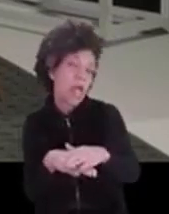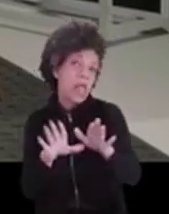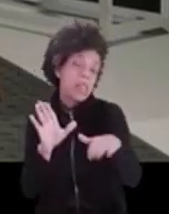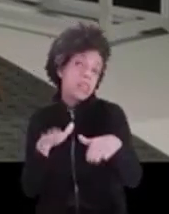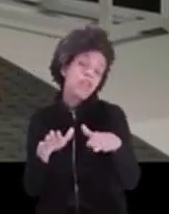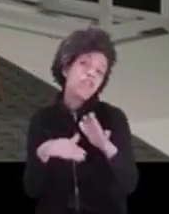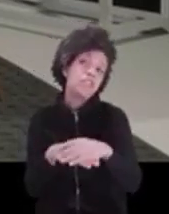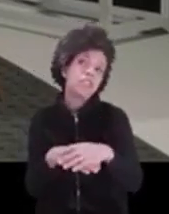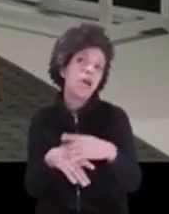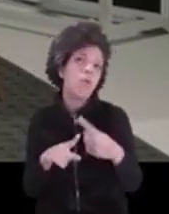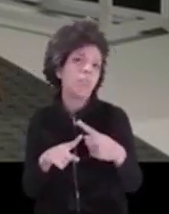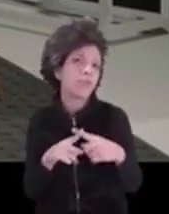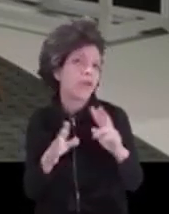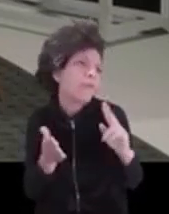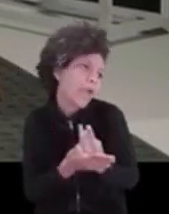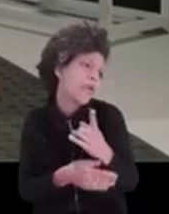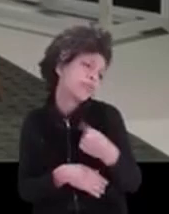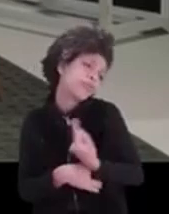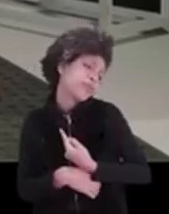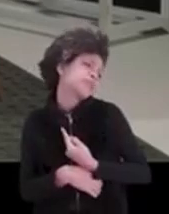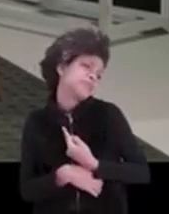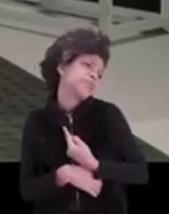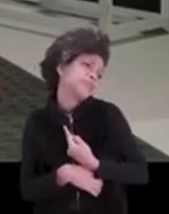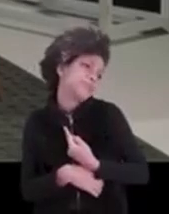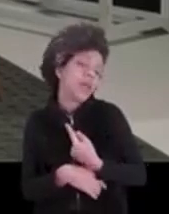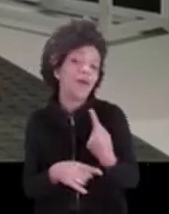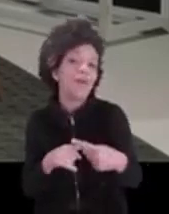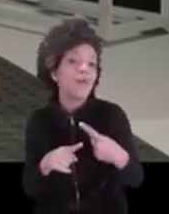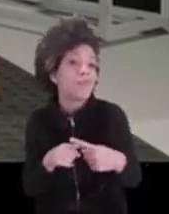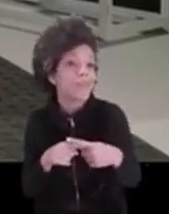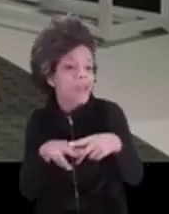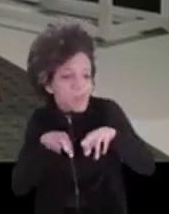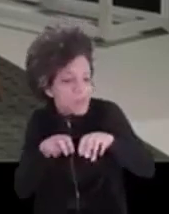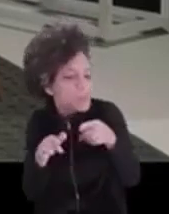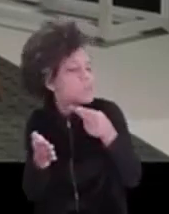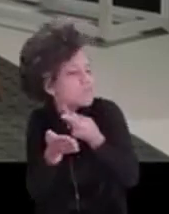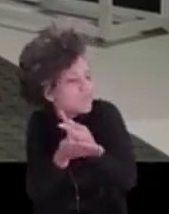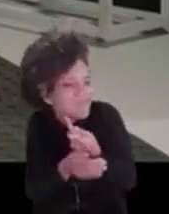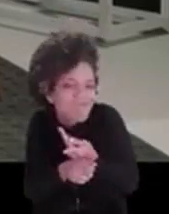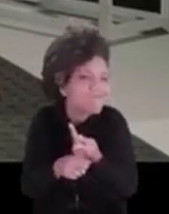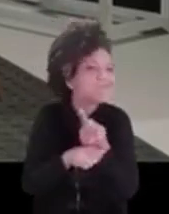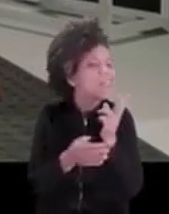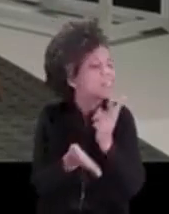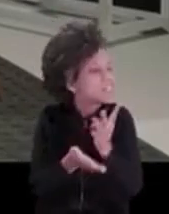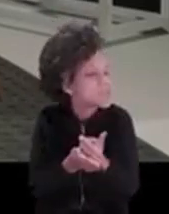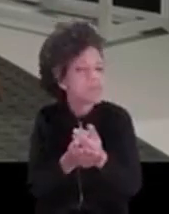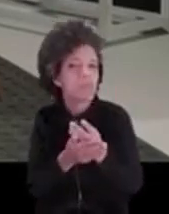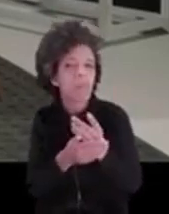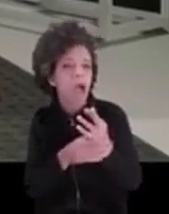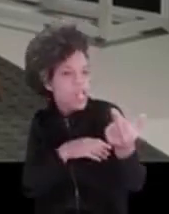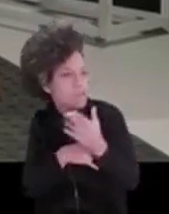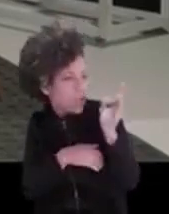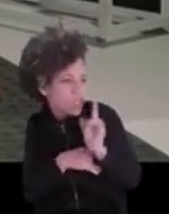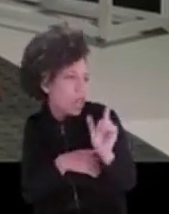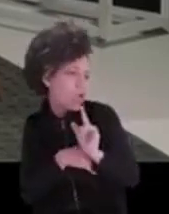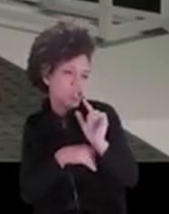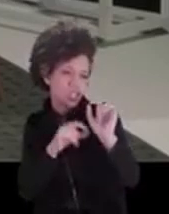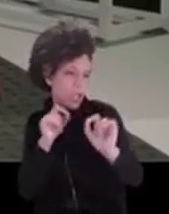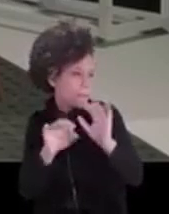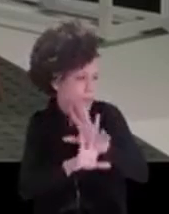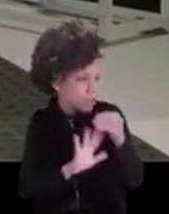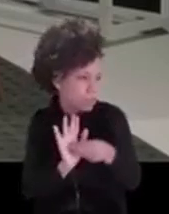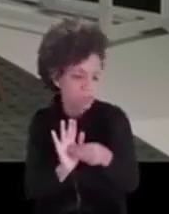Talvez seja um erro até Ah entendeu porque a gente procura sempre uma resposta lógica para as coisas né